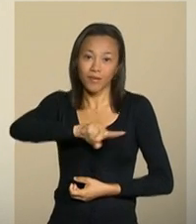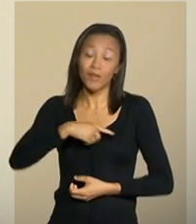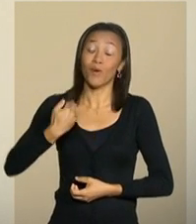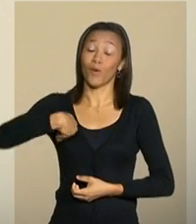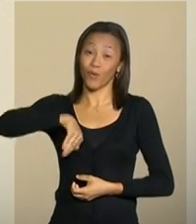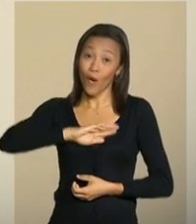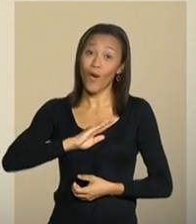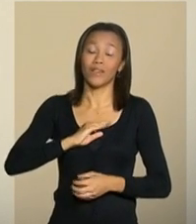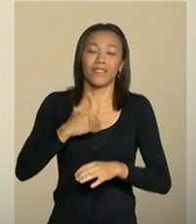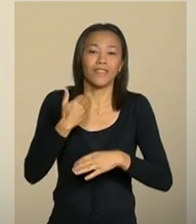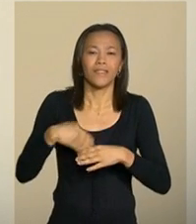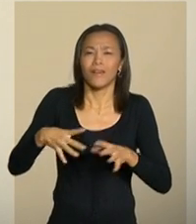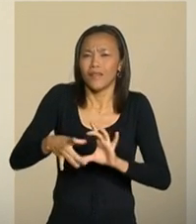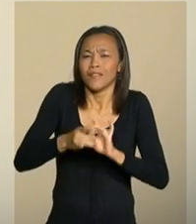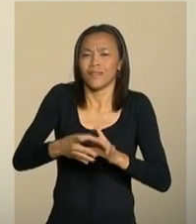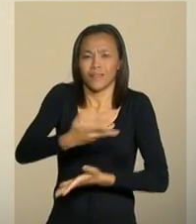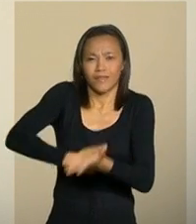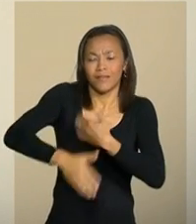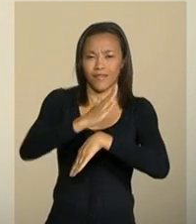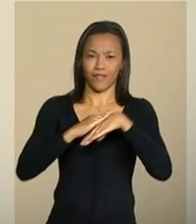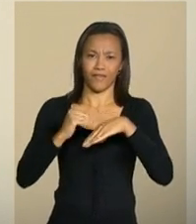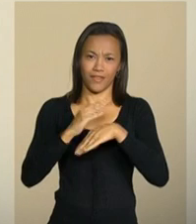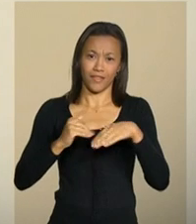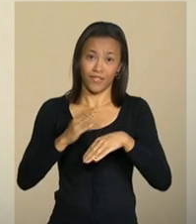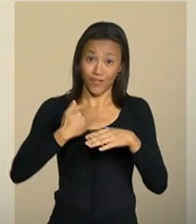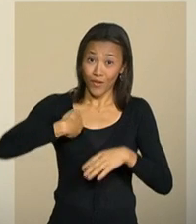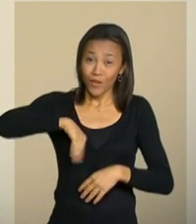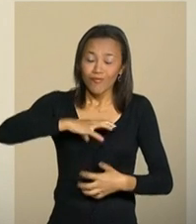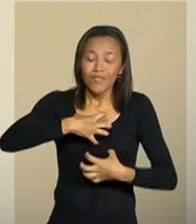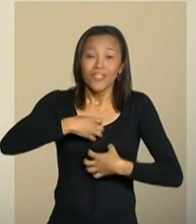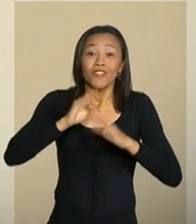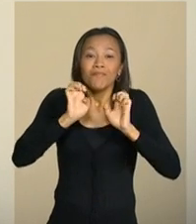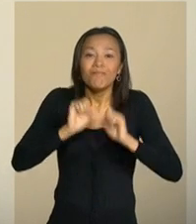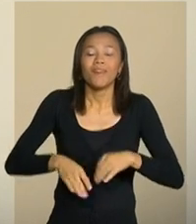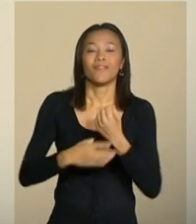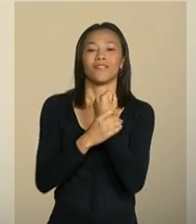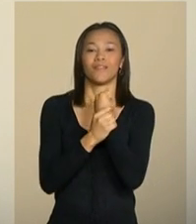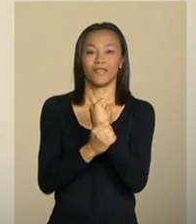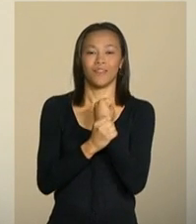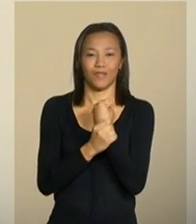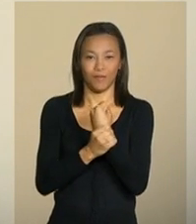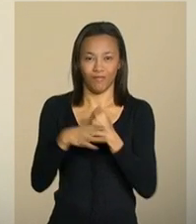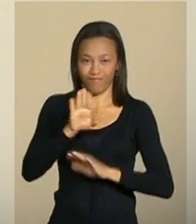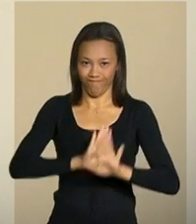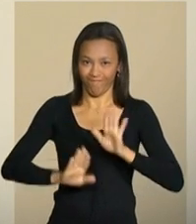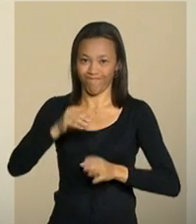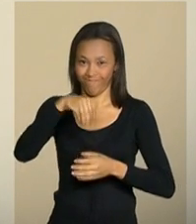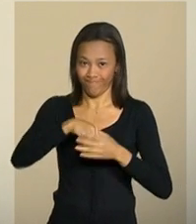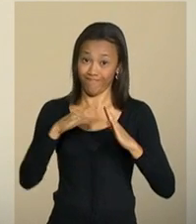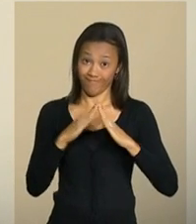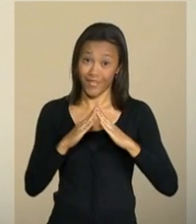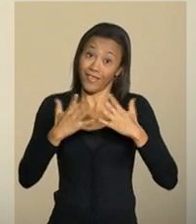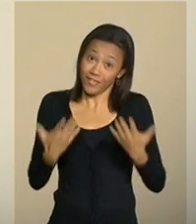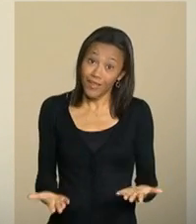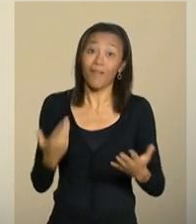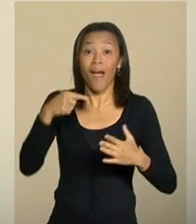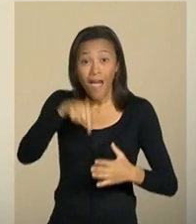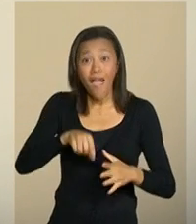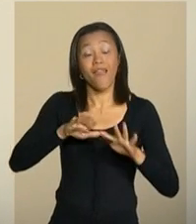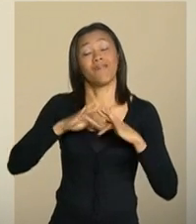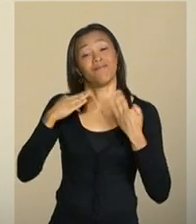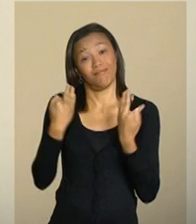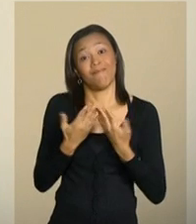nós desenvolvemos os laços afetivos nós nos sentimos Seguros e protegidos enfim construímos